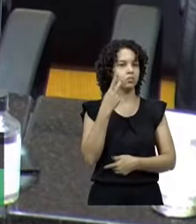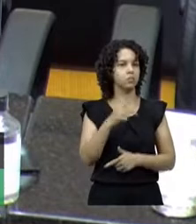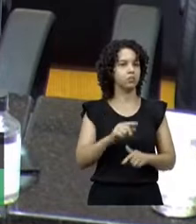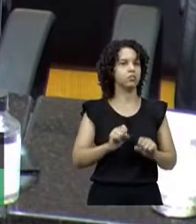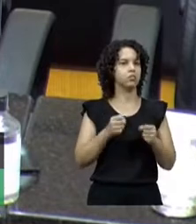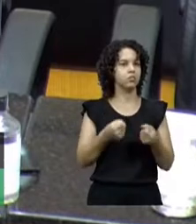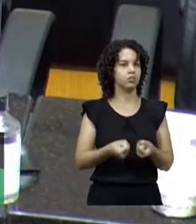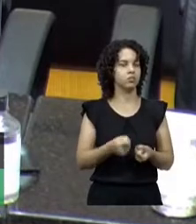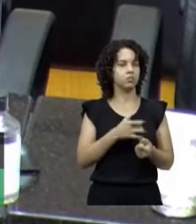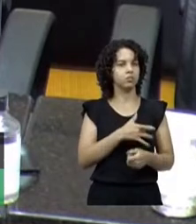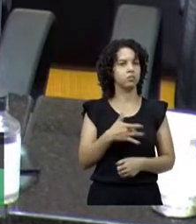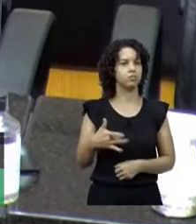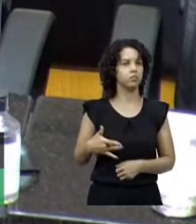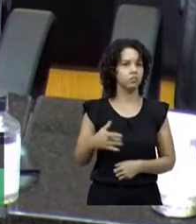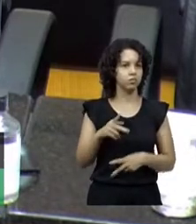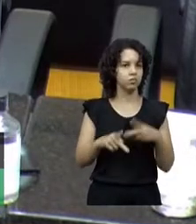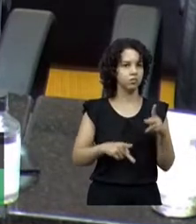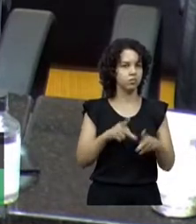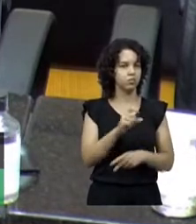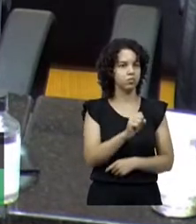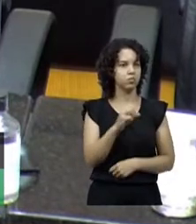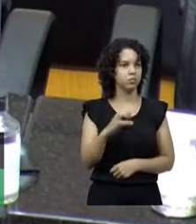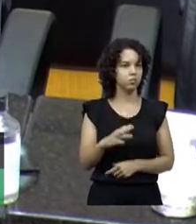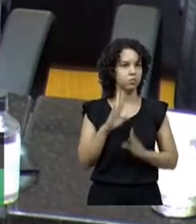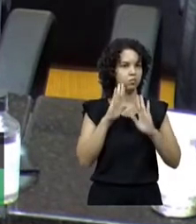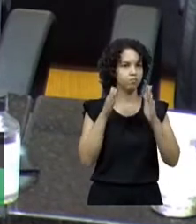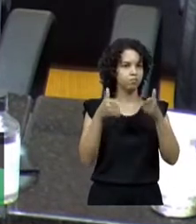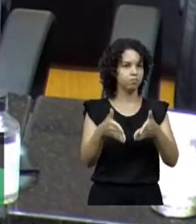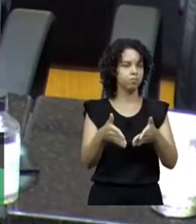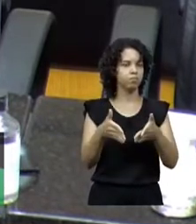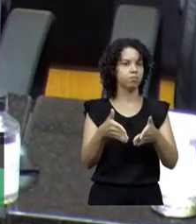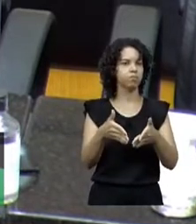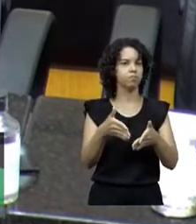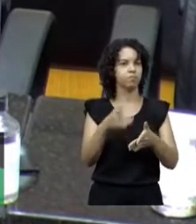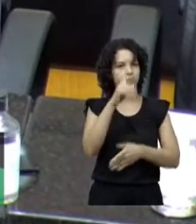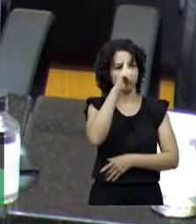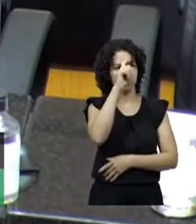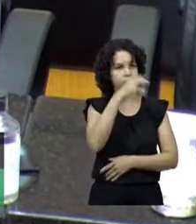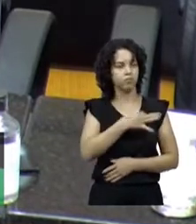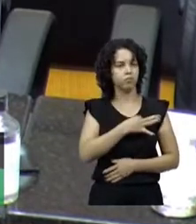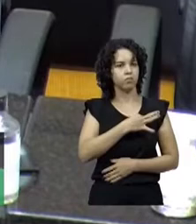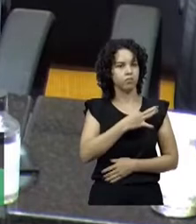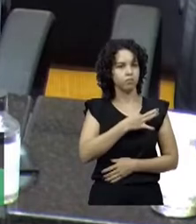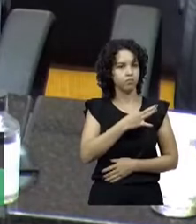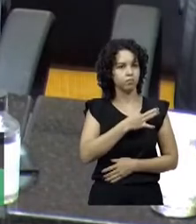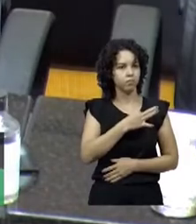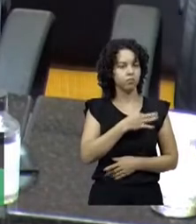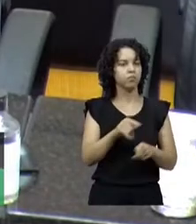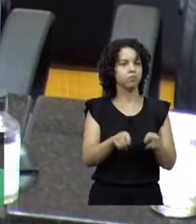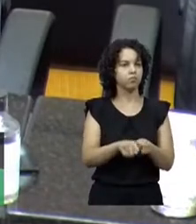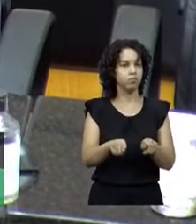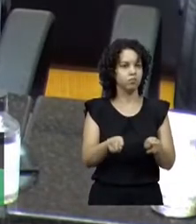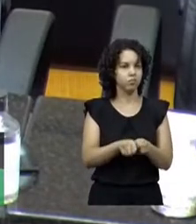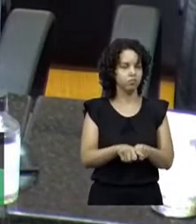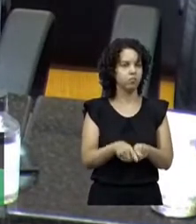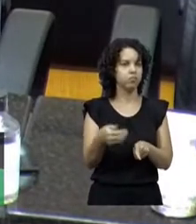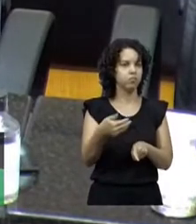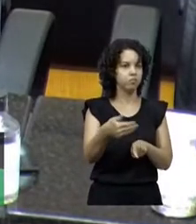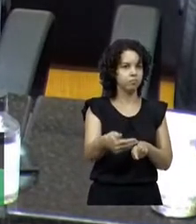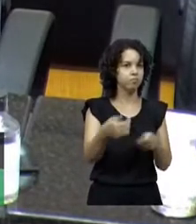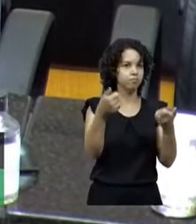da Saúde dos Catarinenses, com foco nos hospitais filantrópicos. E também vai ser dado toda uma explicação sobre